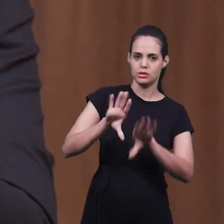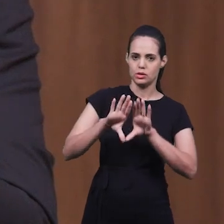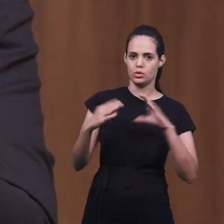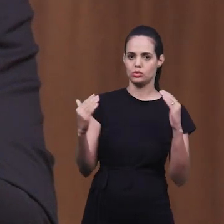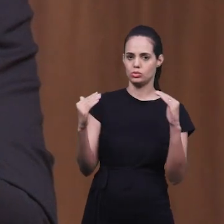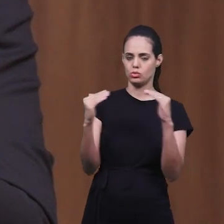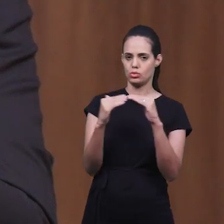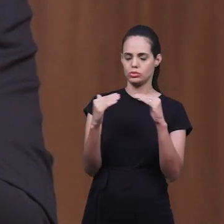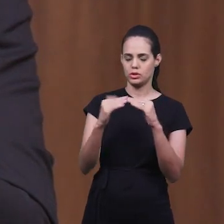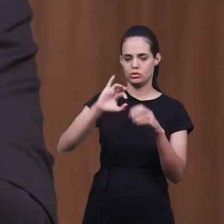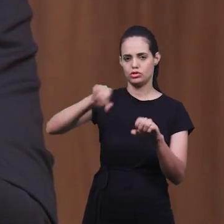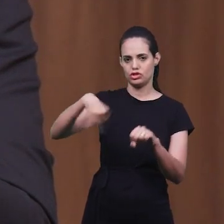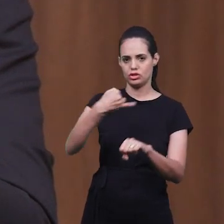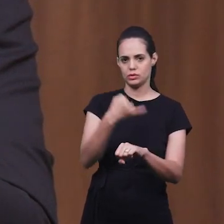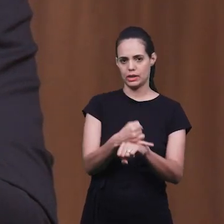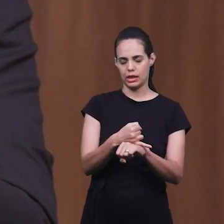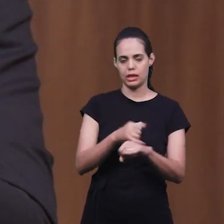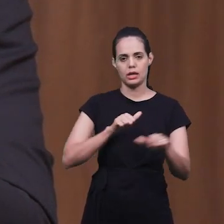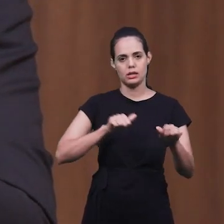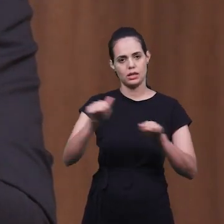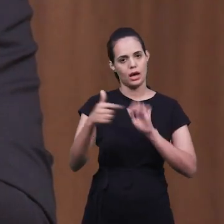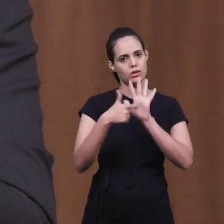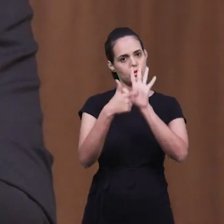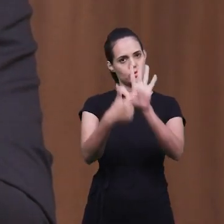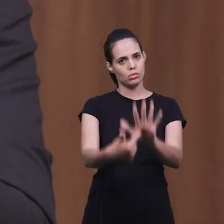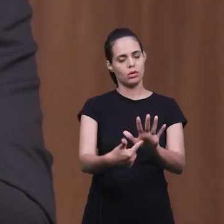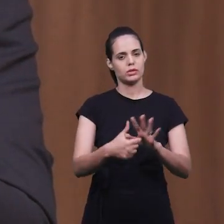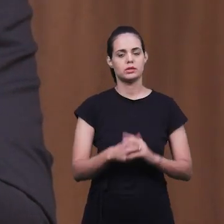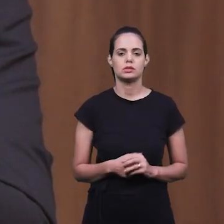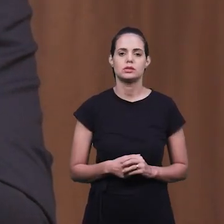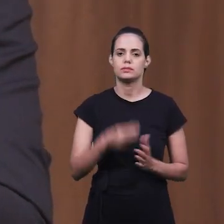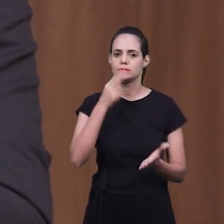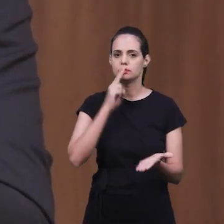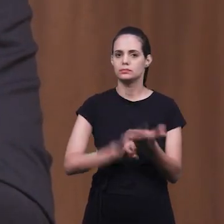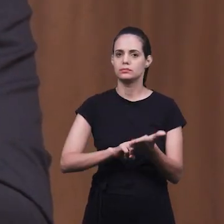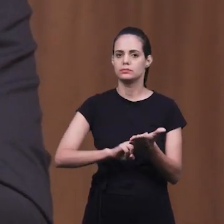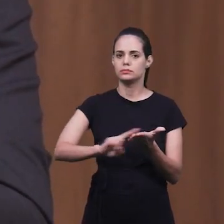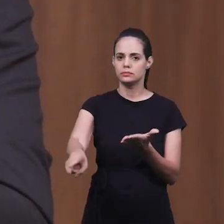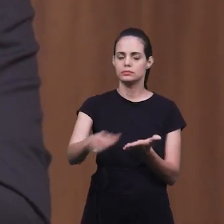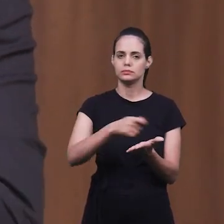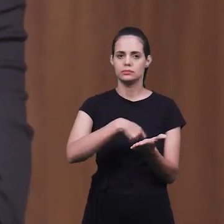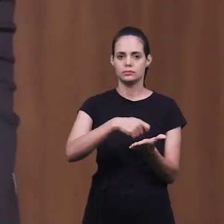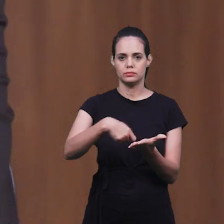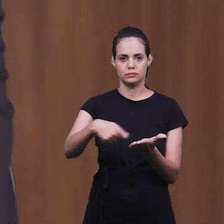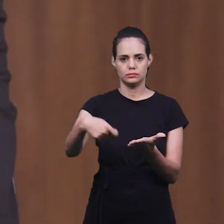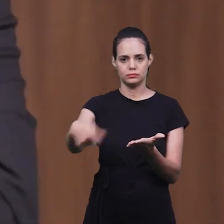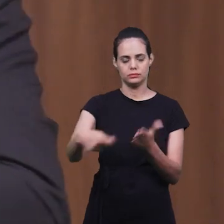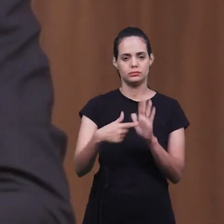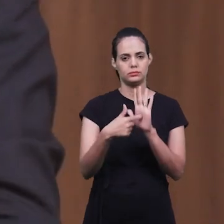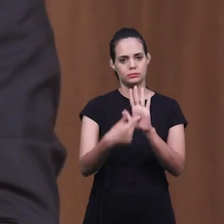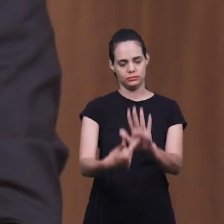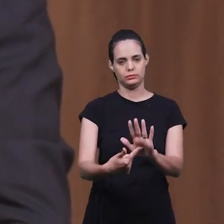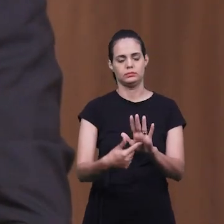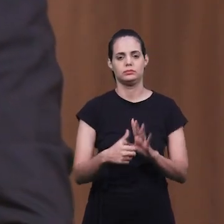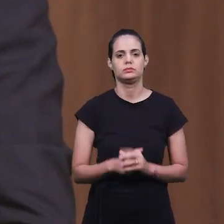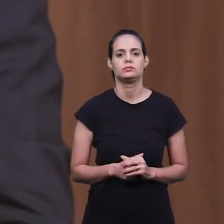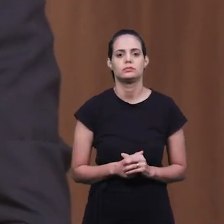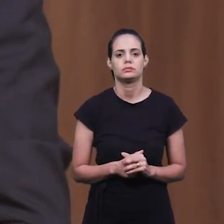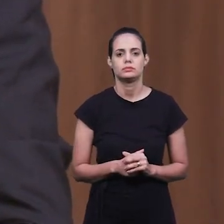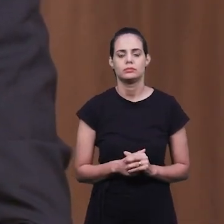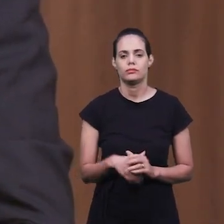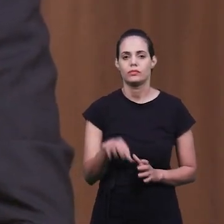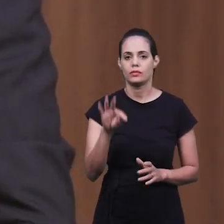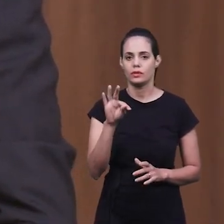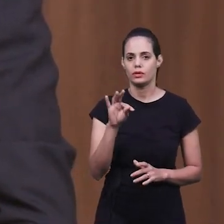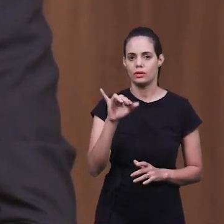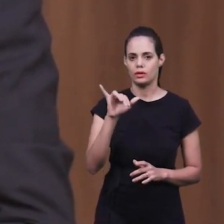Jerusalém, Atos 15, também a sua carta, a sua epístola é registrada e está aqui